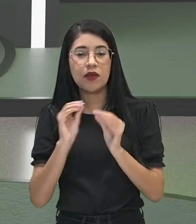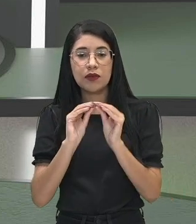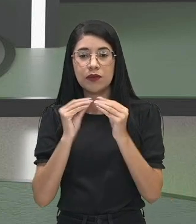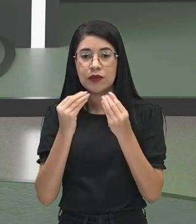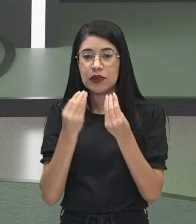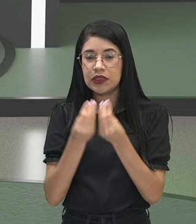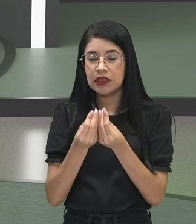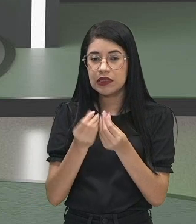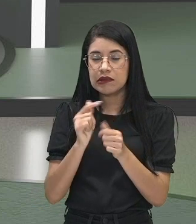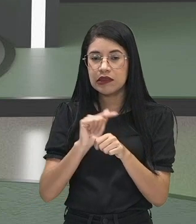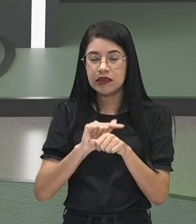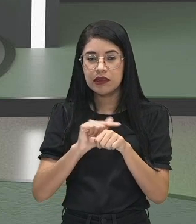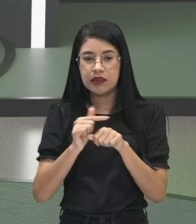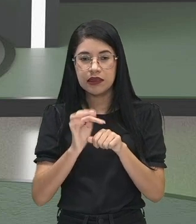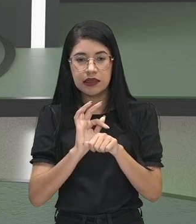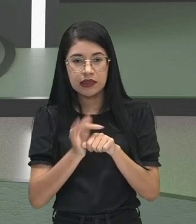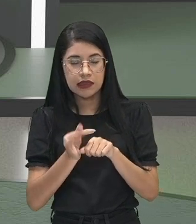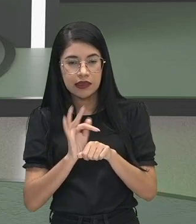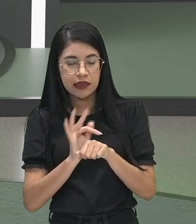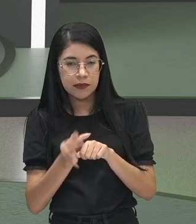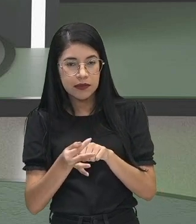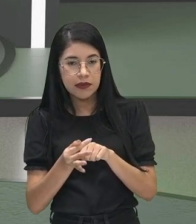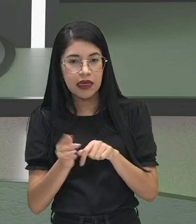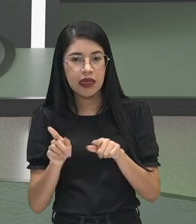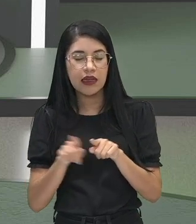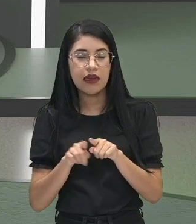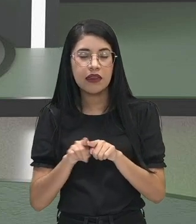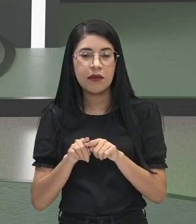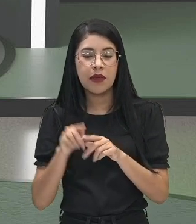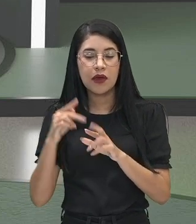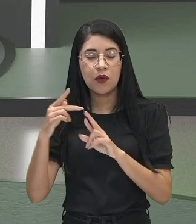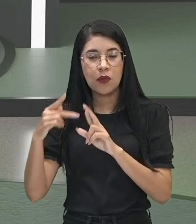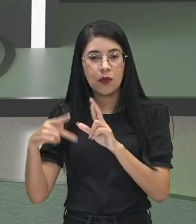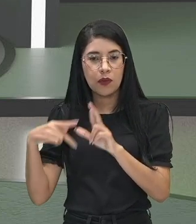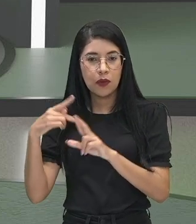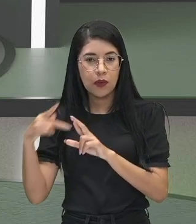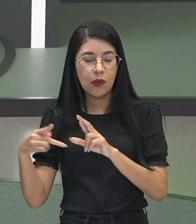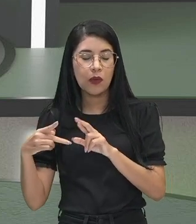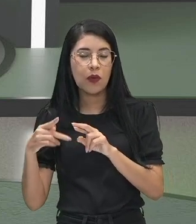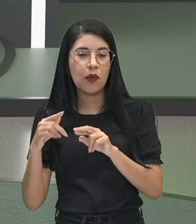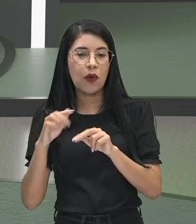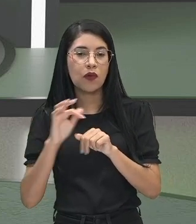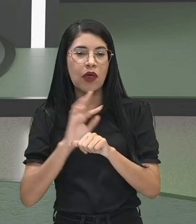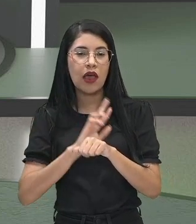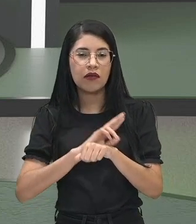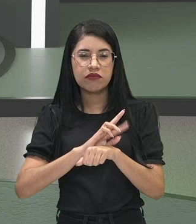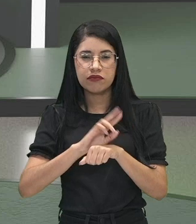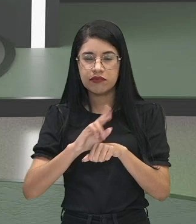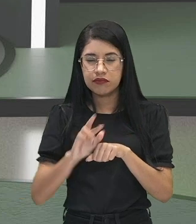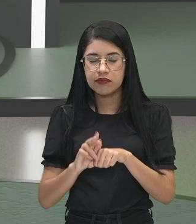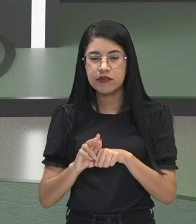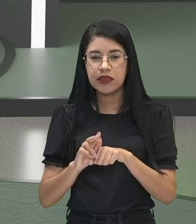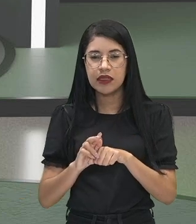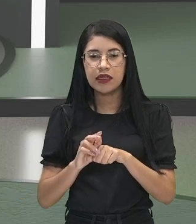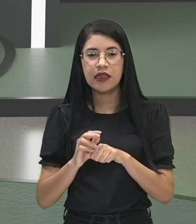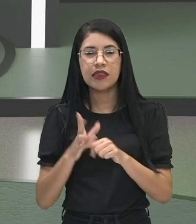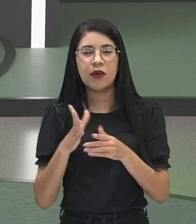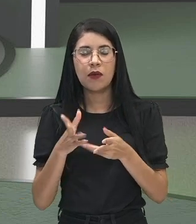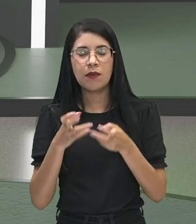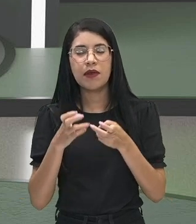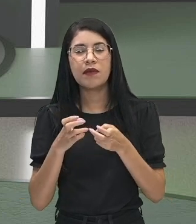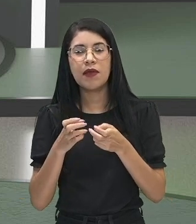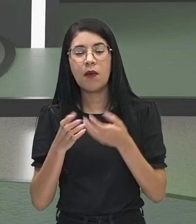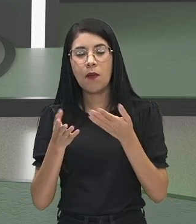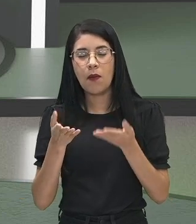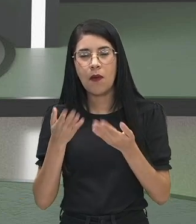simples e o produto eram substâncias compostas. E aí, quando se mediu ali aquele calor, mediu